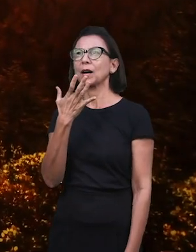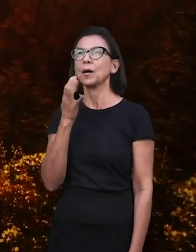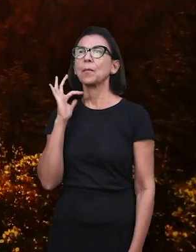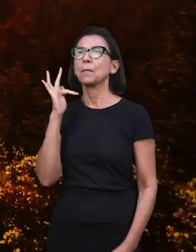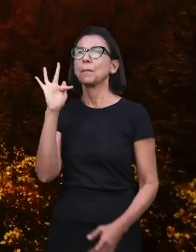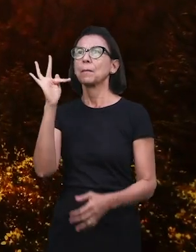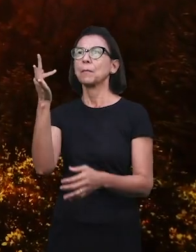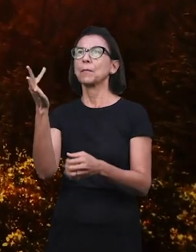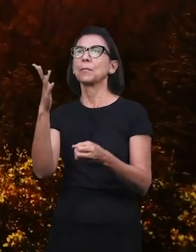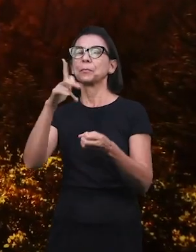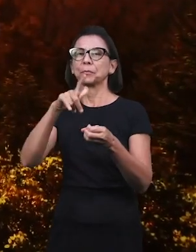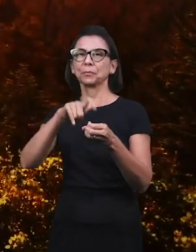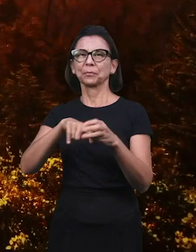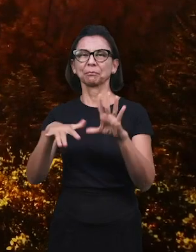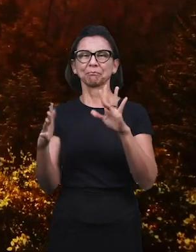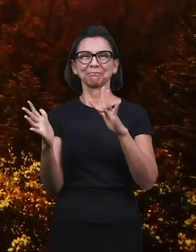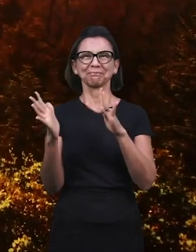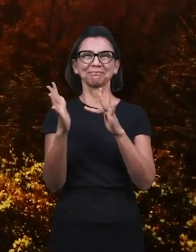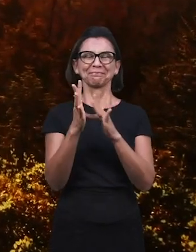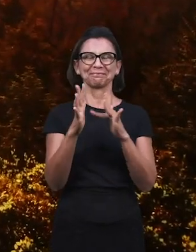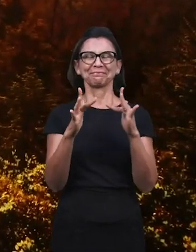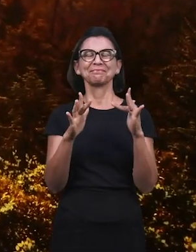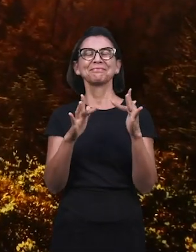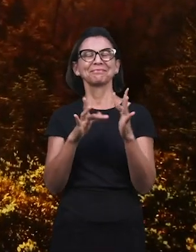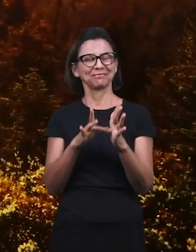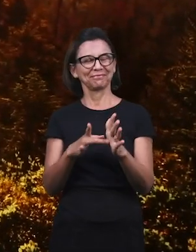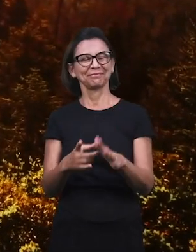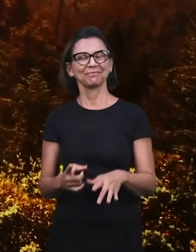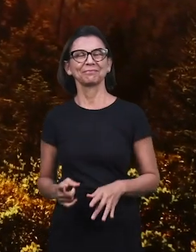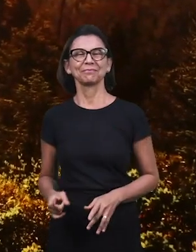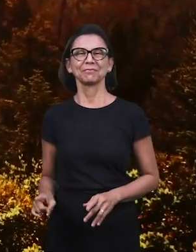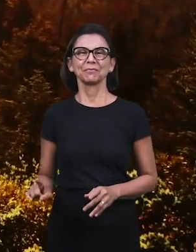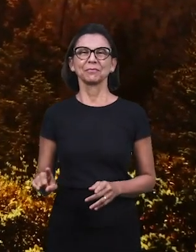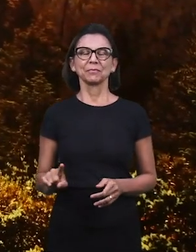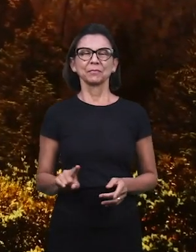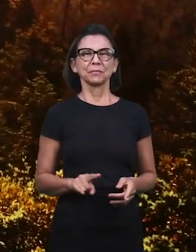a esperança do